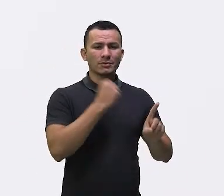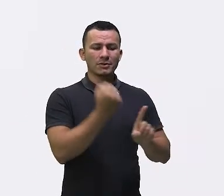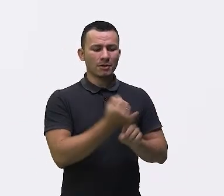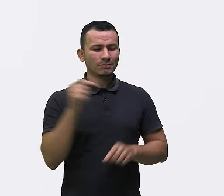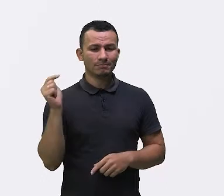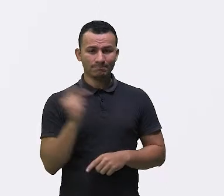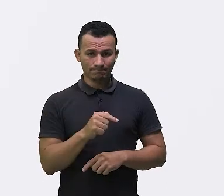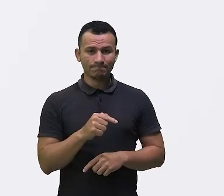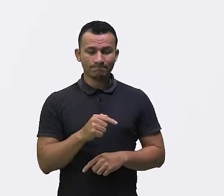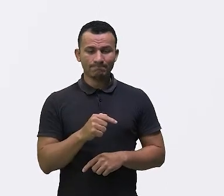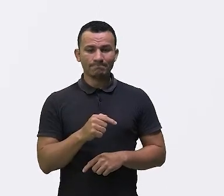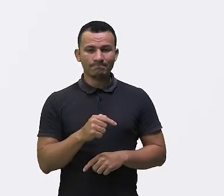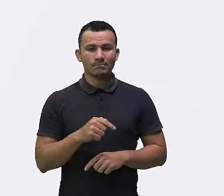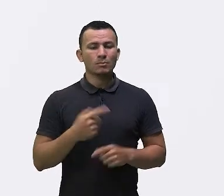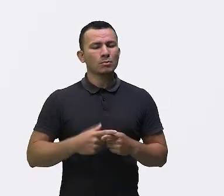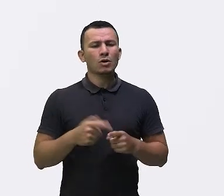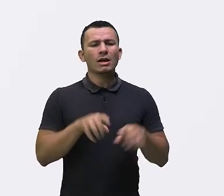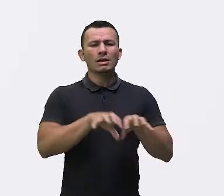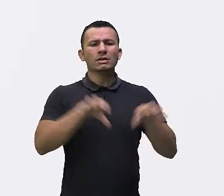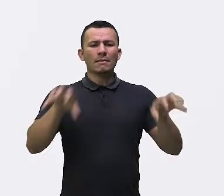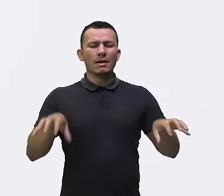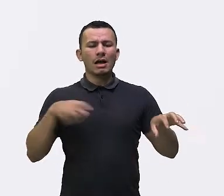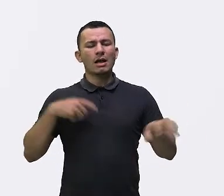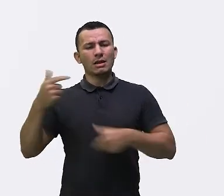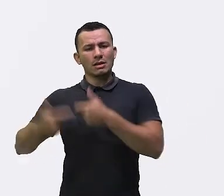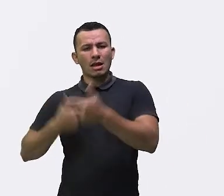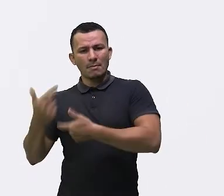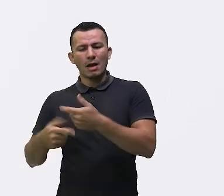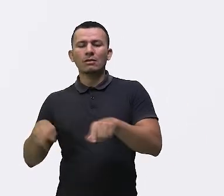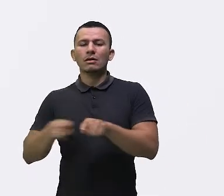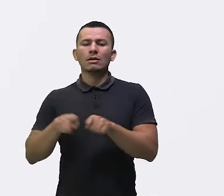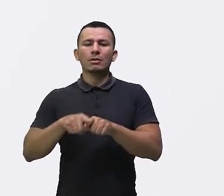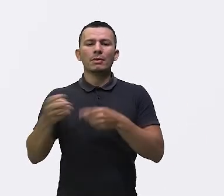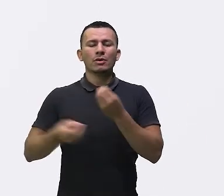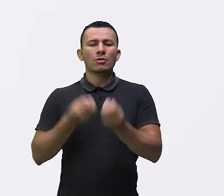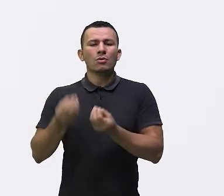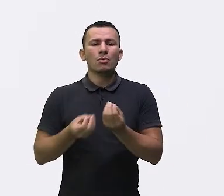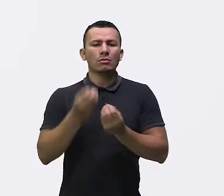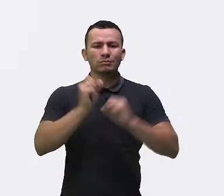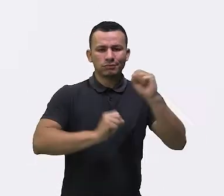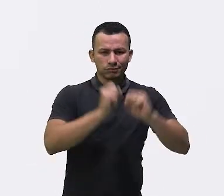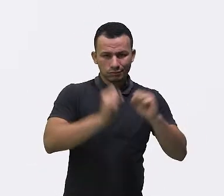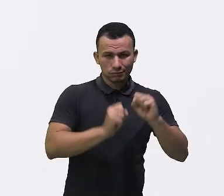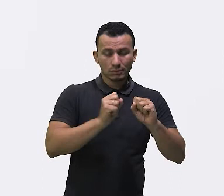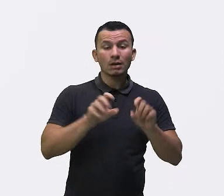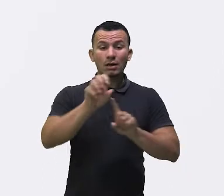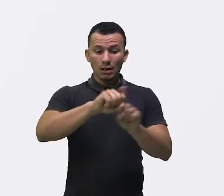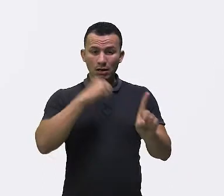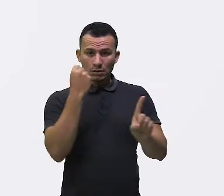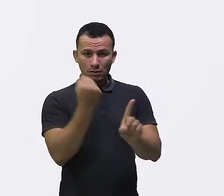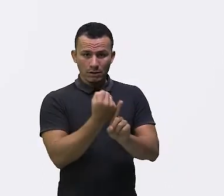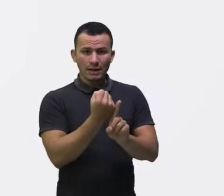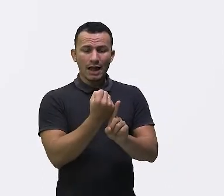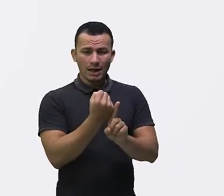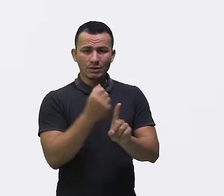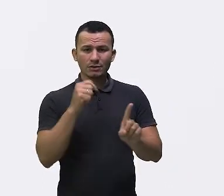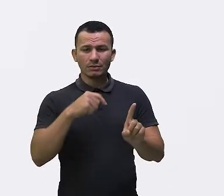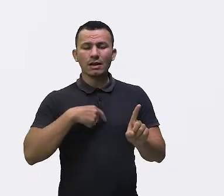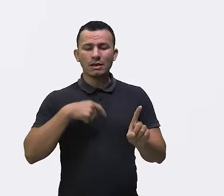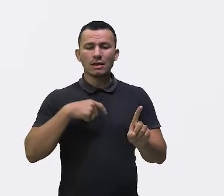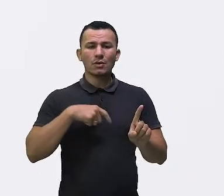em razão da divisão do trabalho e dos meios, a sociedade se extrema